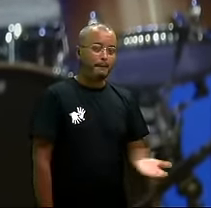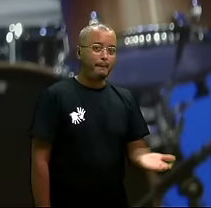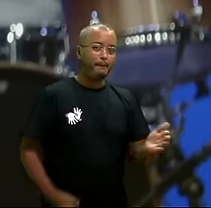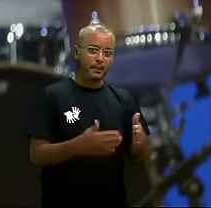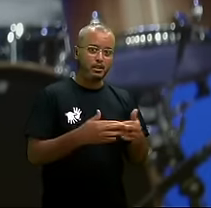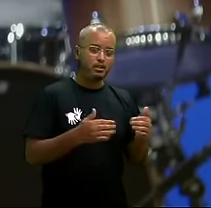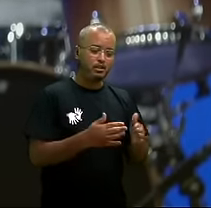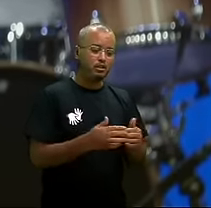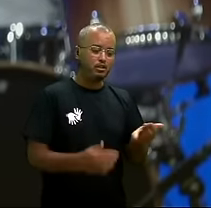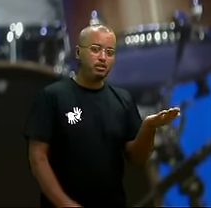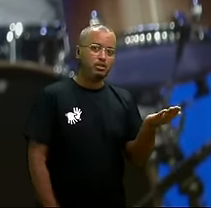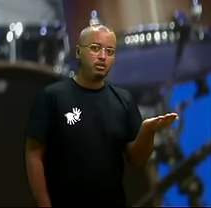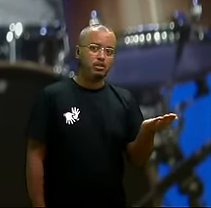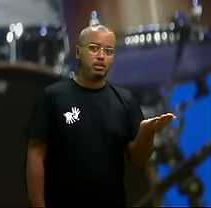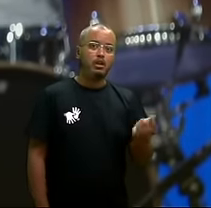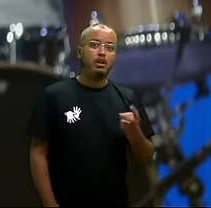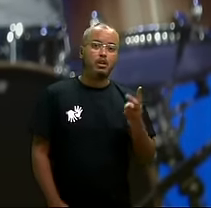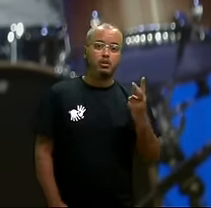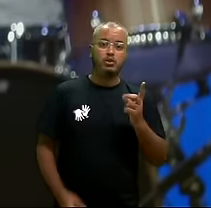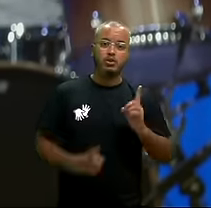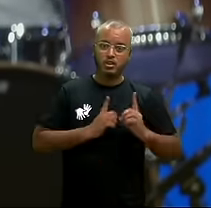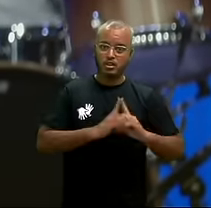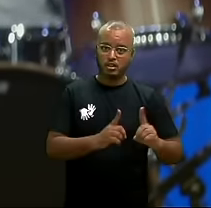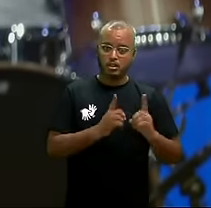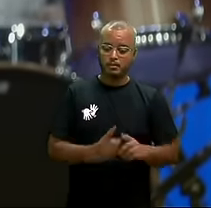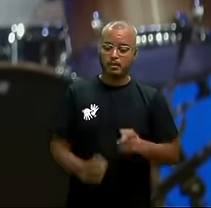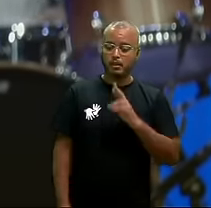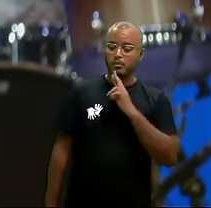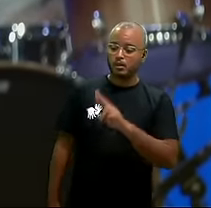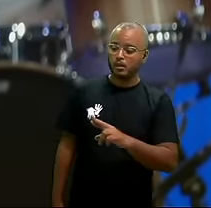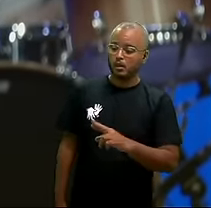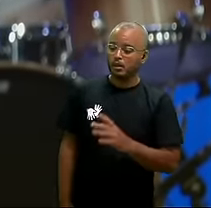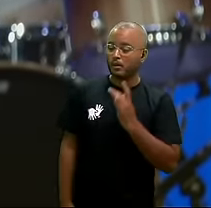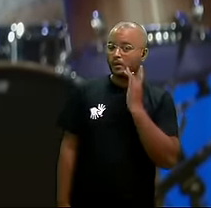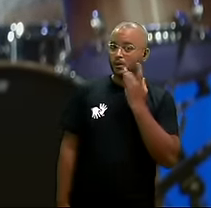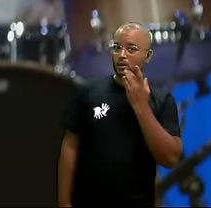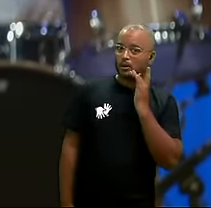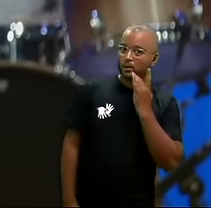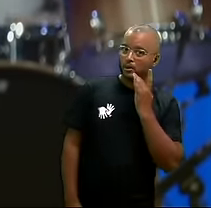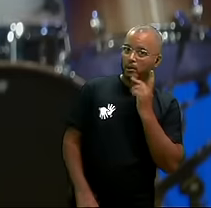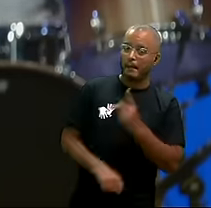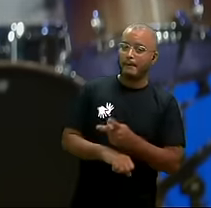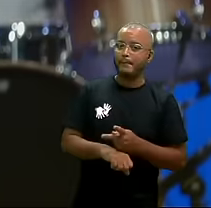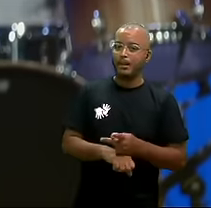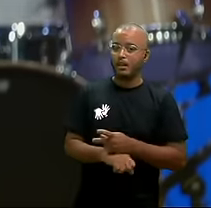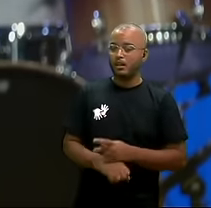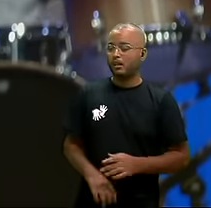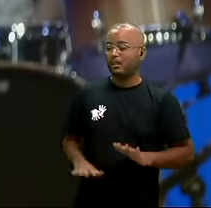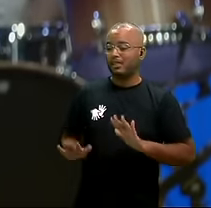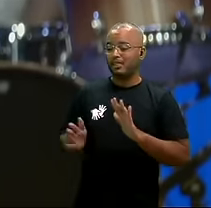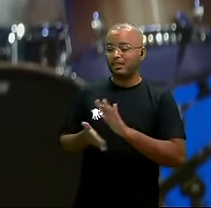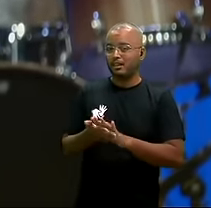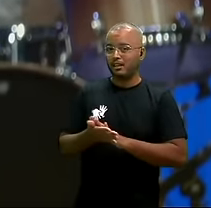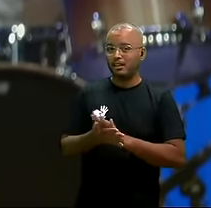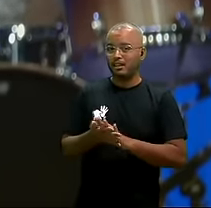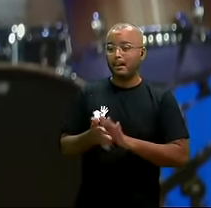nós não temos prata, nós não temos ouro, mas o que a gente tem, a gente pode dar.